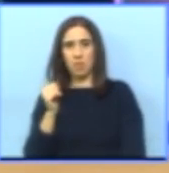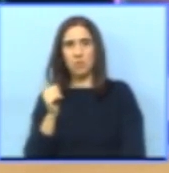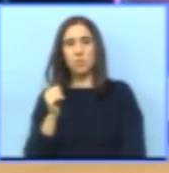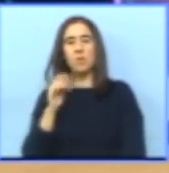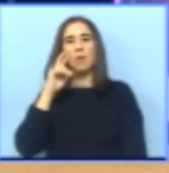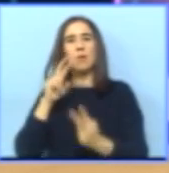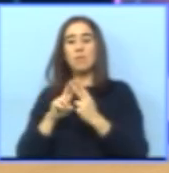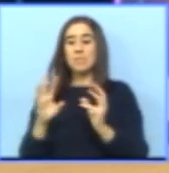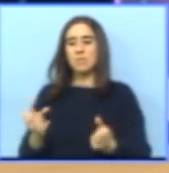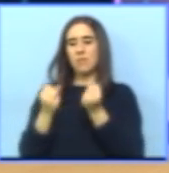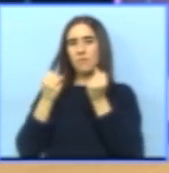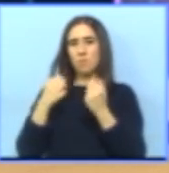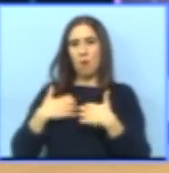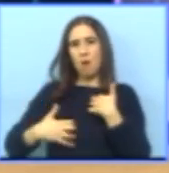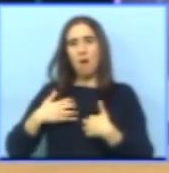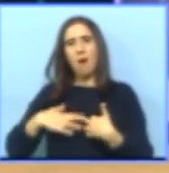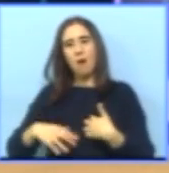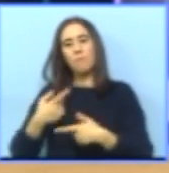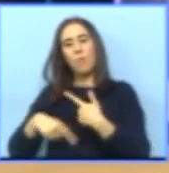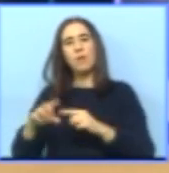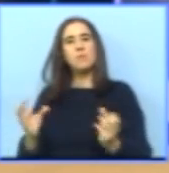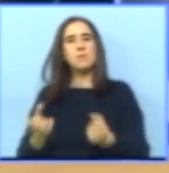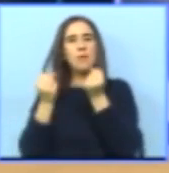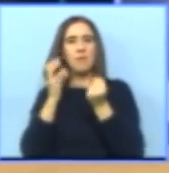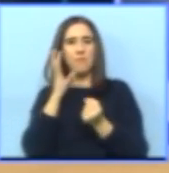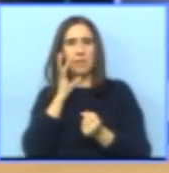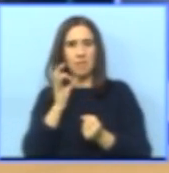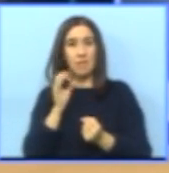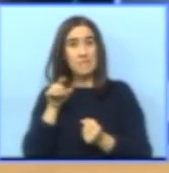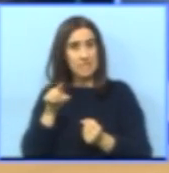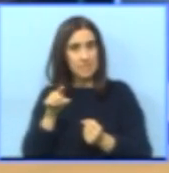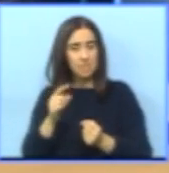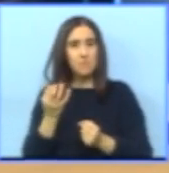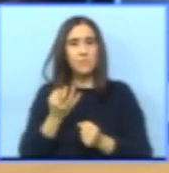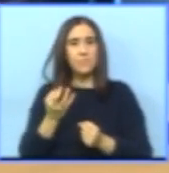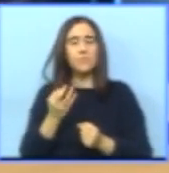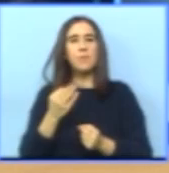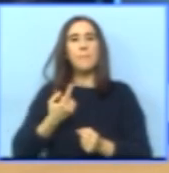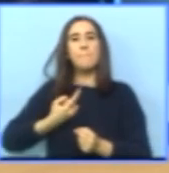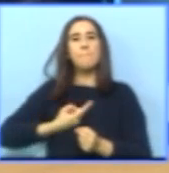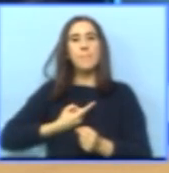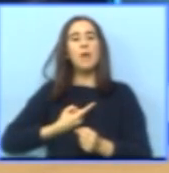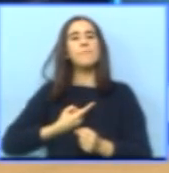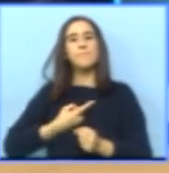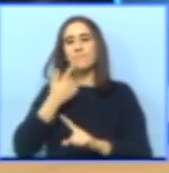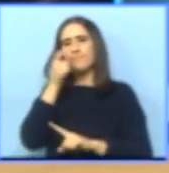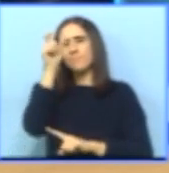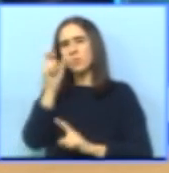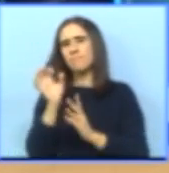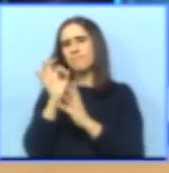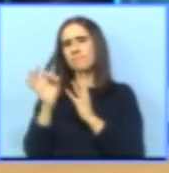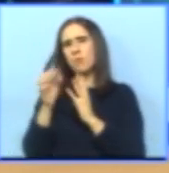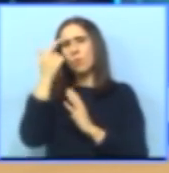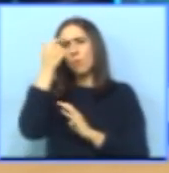aspirando à salvação, mas ao mesmo tempo tentando salvar. E isso, digamos, obrigava-os a descrever o outro, a compreender